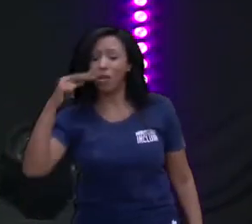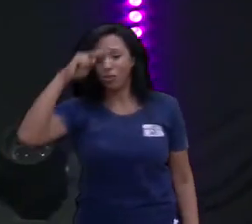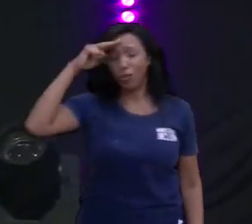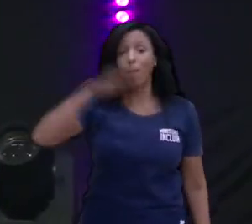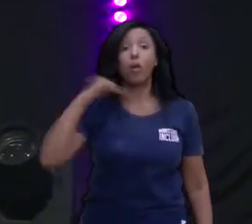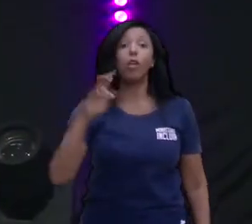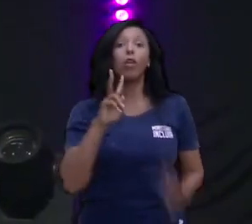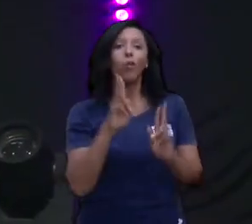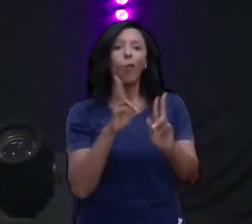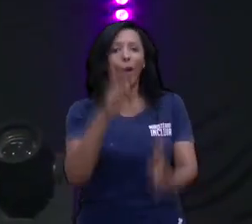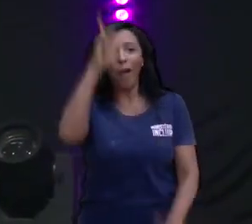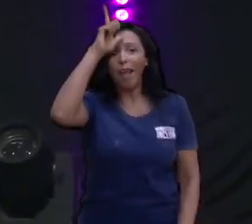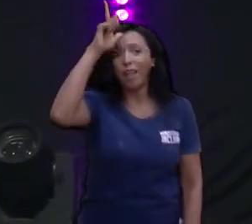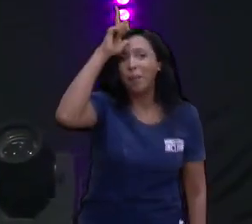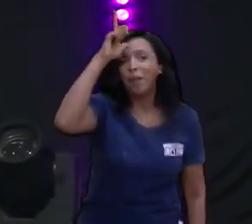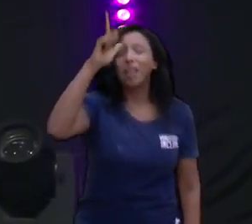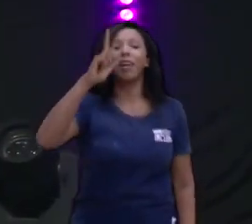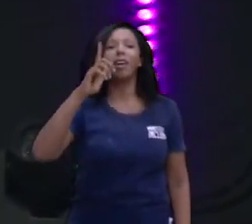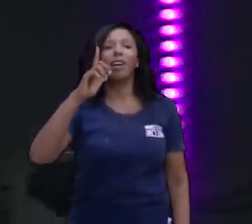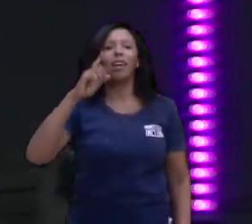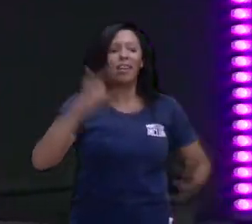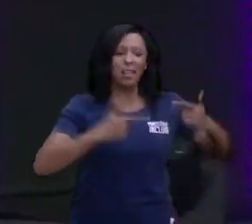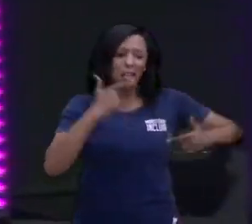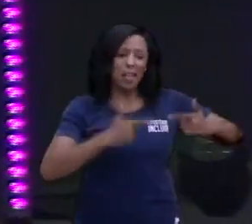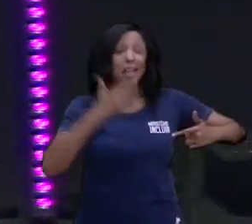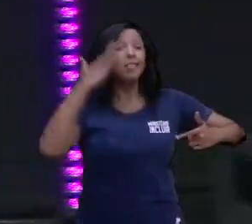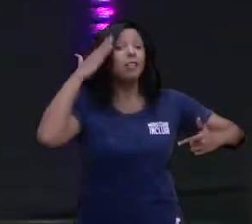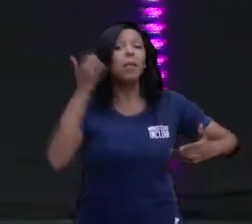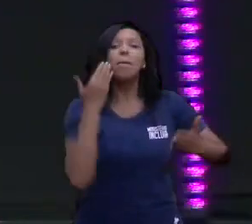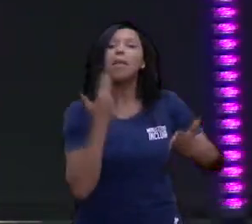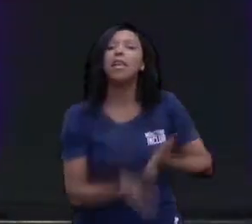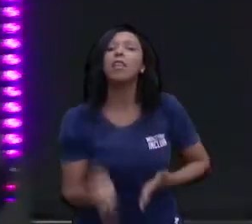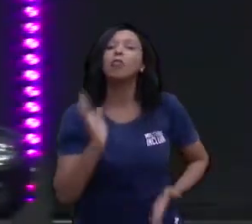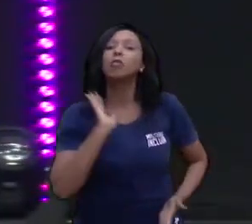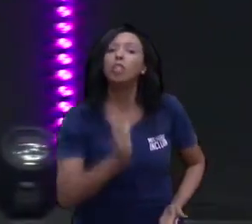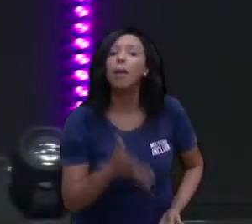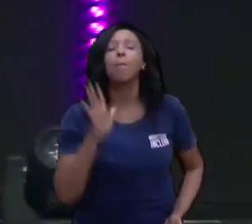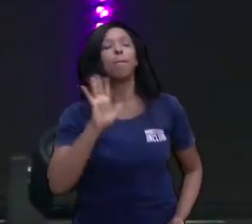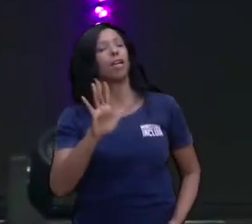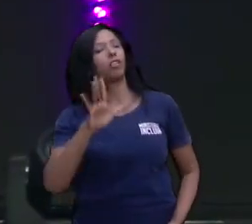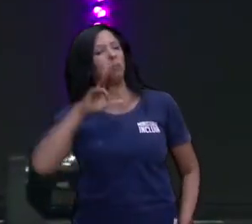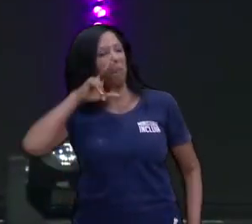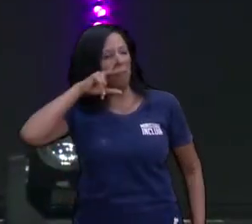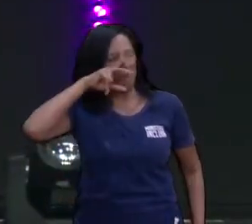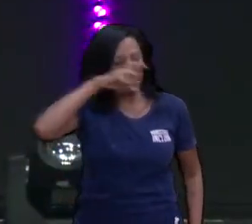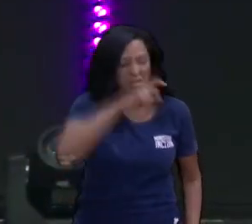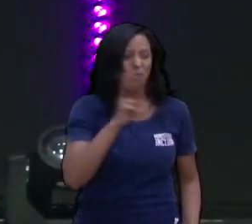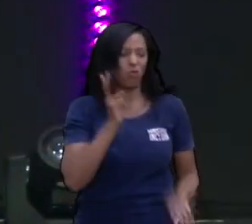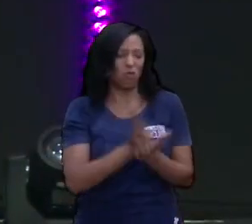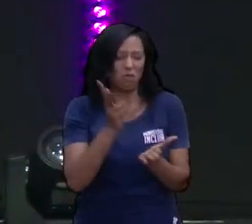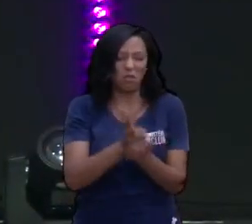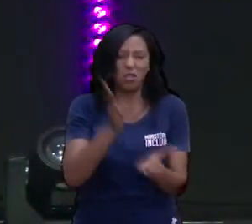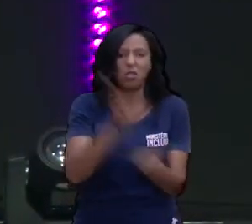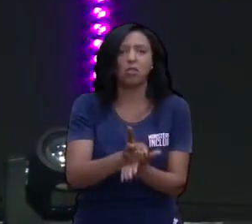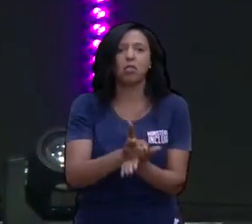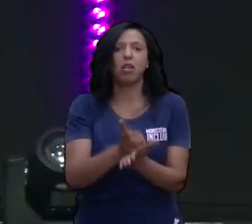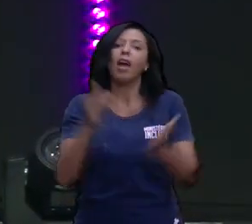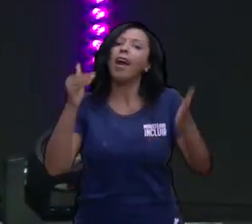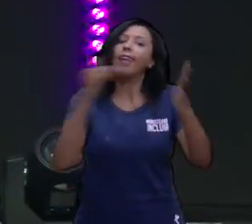Sabia que não tinha mais jeito é o diabo saco não tem mais jeito mas ele fica futucando